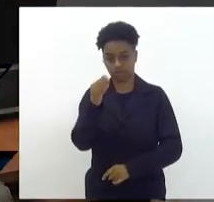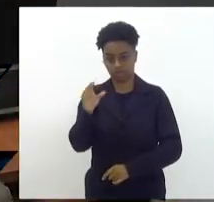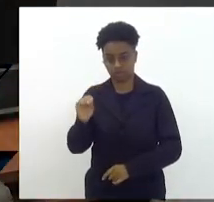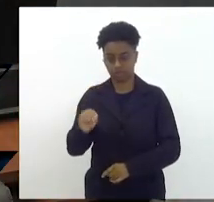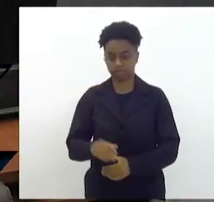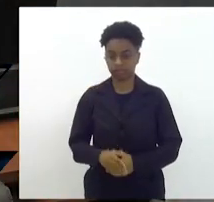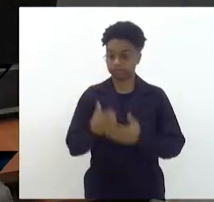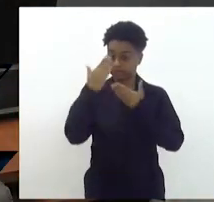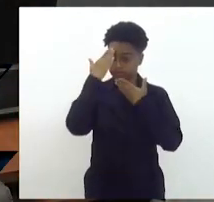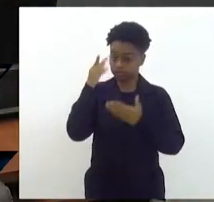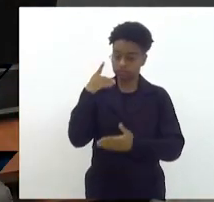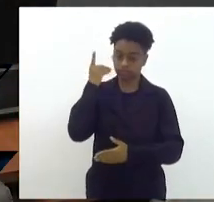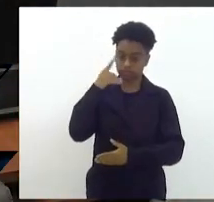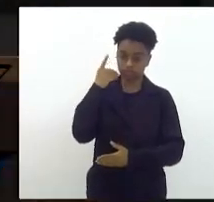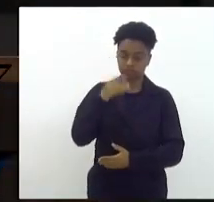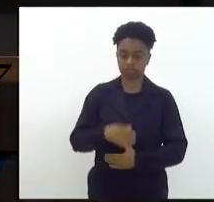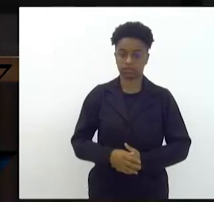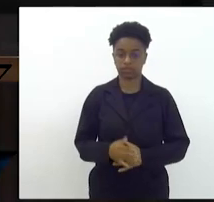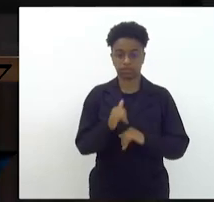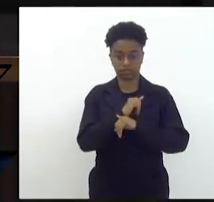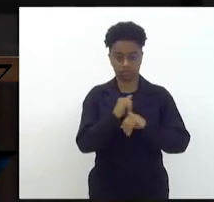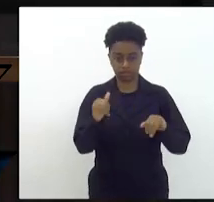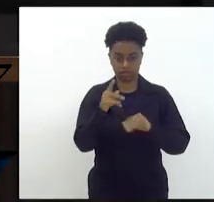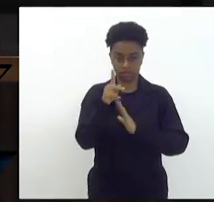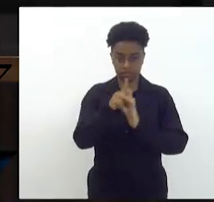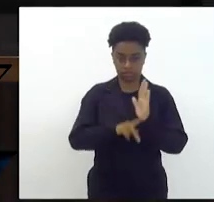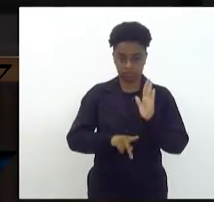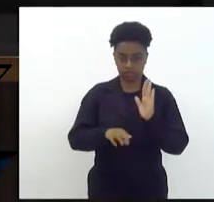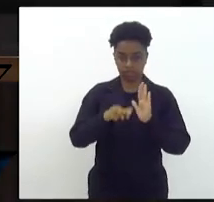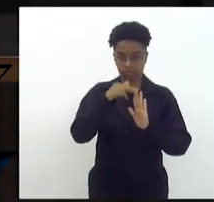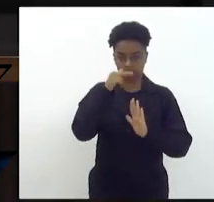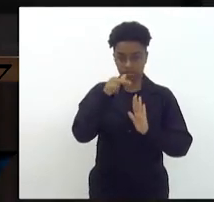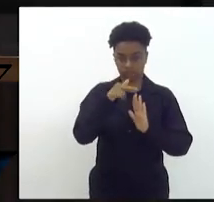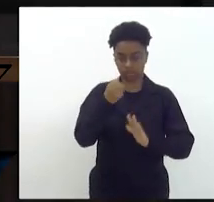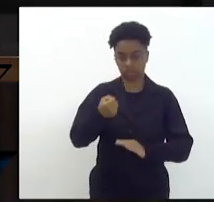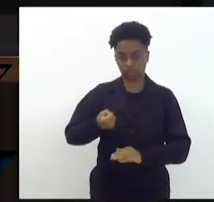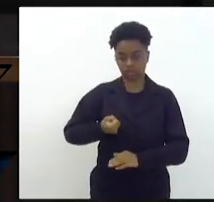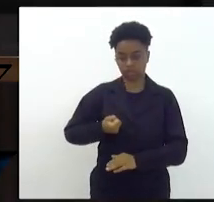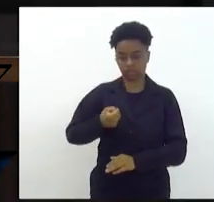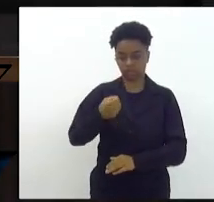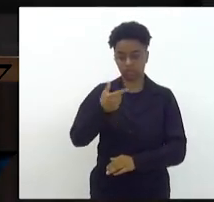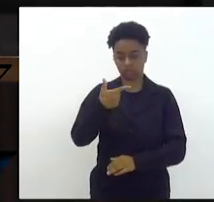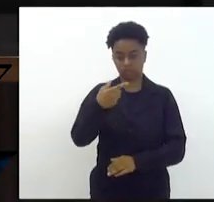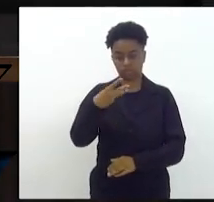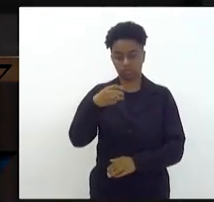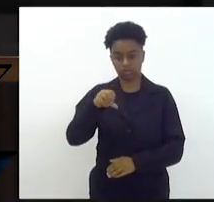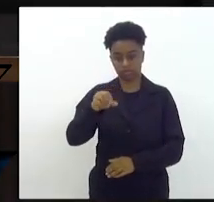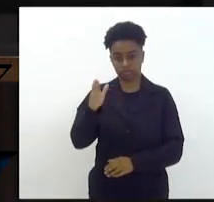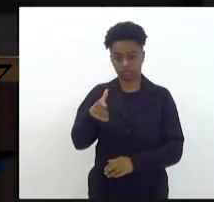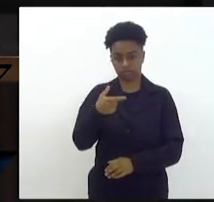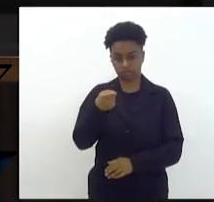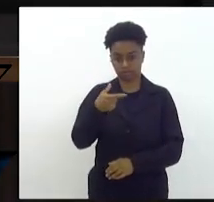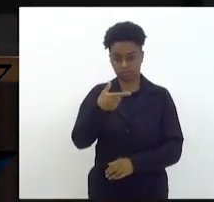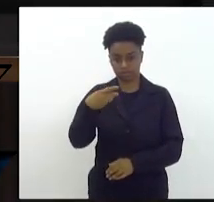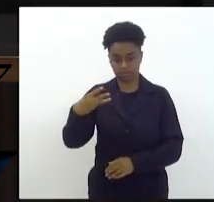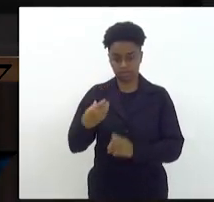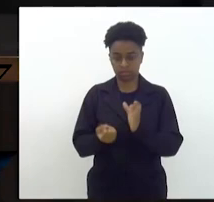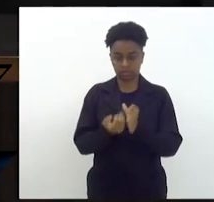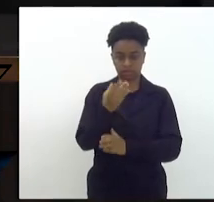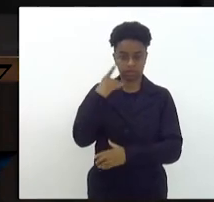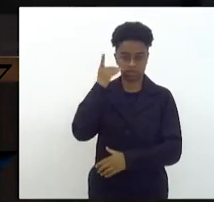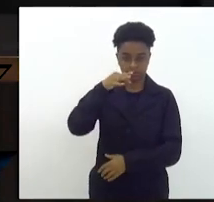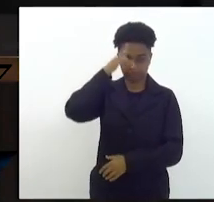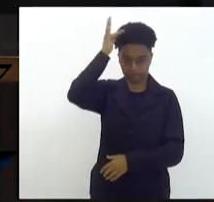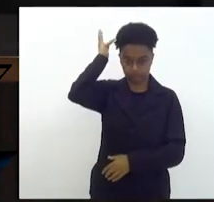Obrigado Deputado munir anuncio projeto de resolução número 239/2023 de autoria do deputado Fred